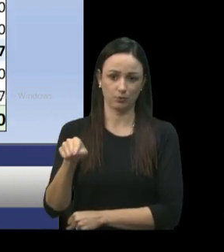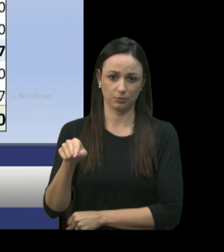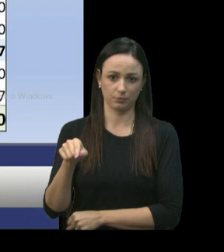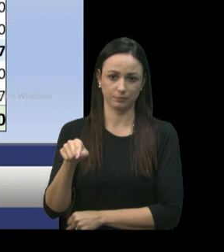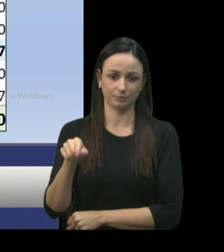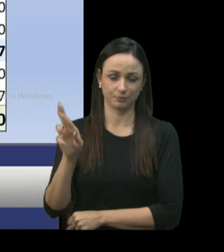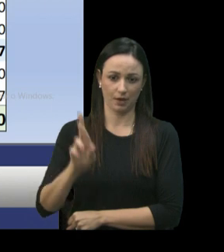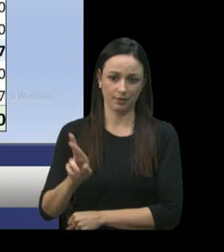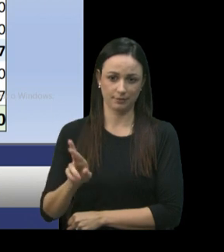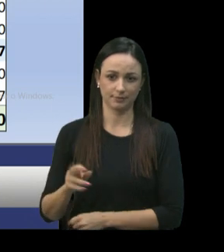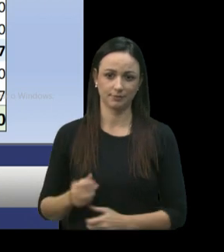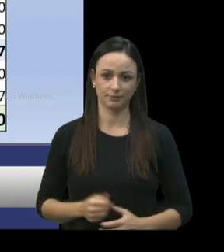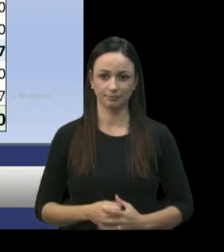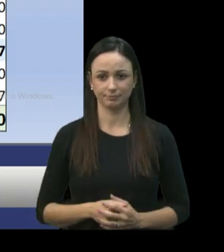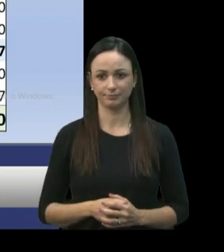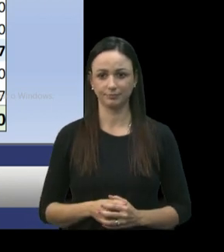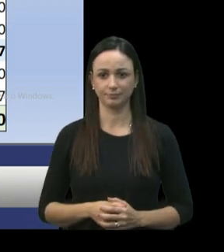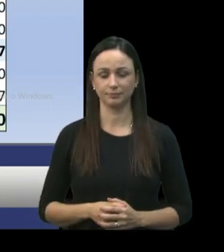670.884.000 reais.